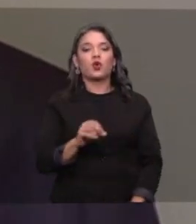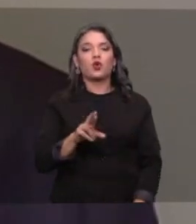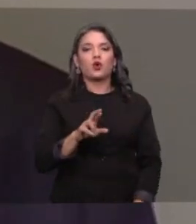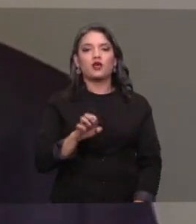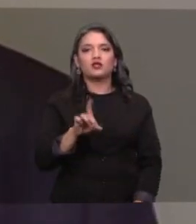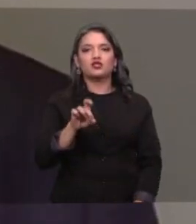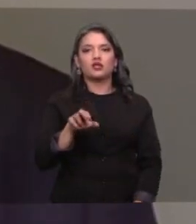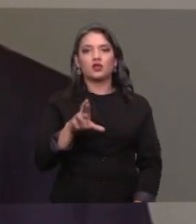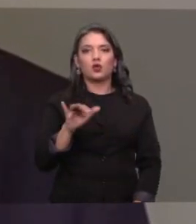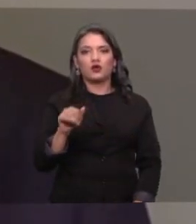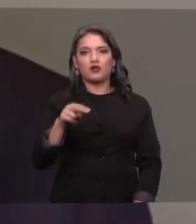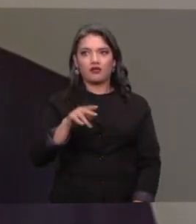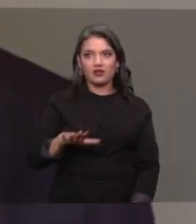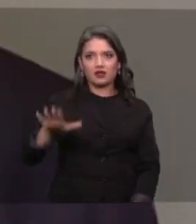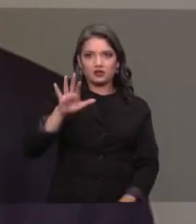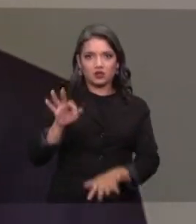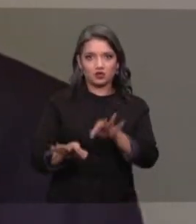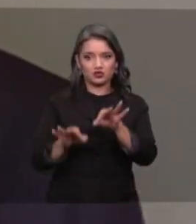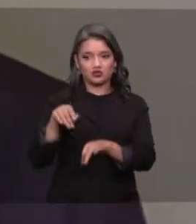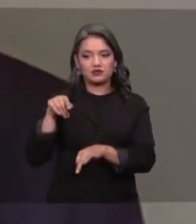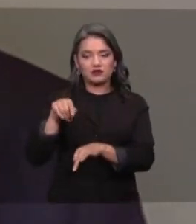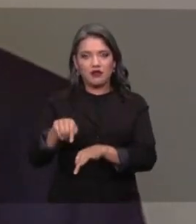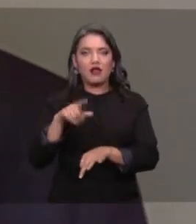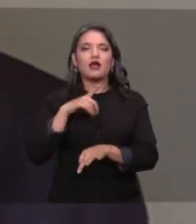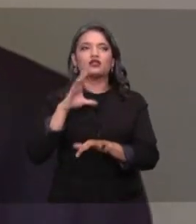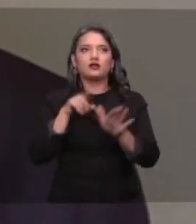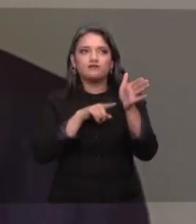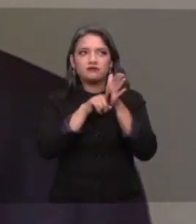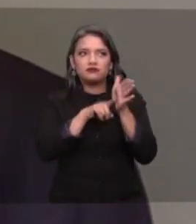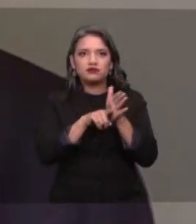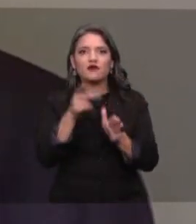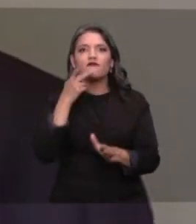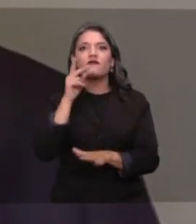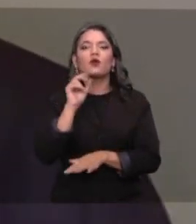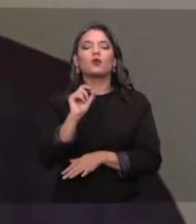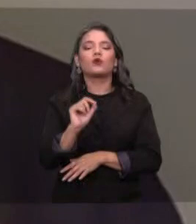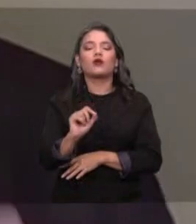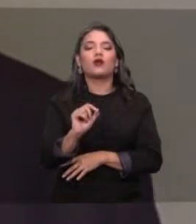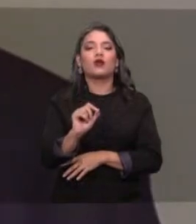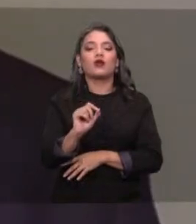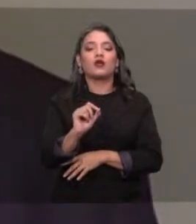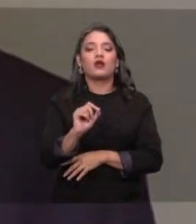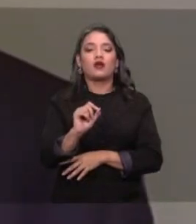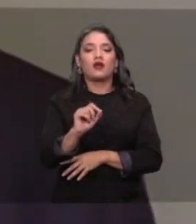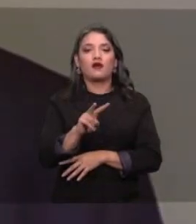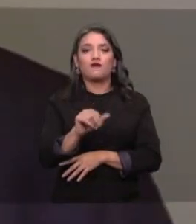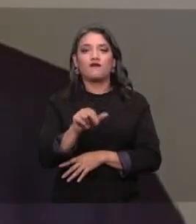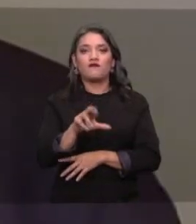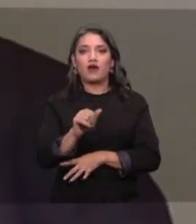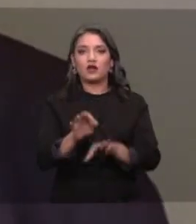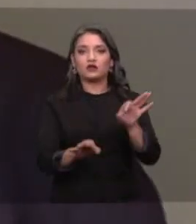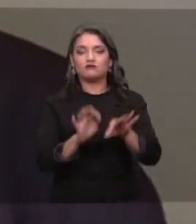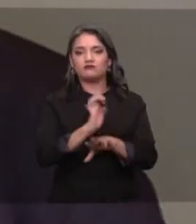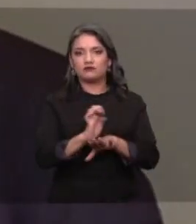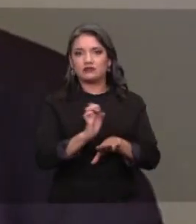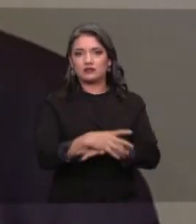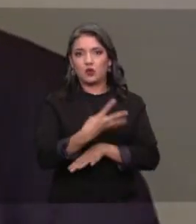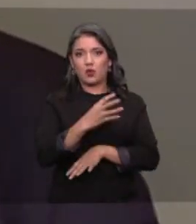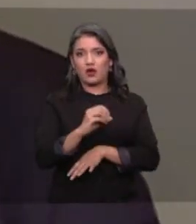Justiça, no sistema Justiça Aberta, revela que 40% das varas da justiça estadual no